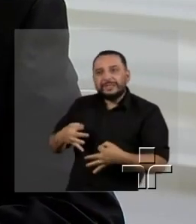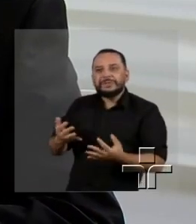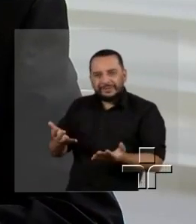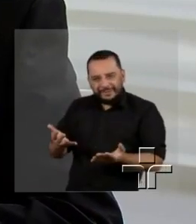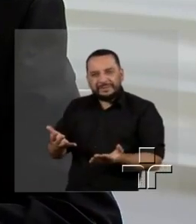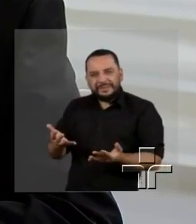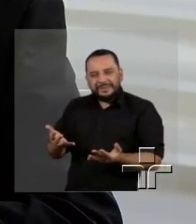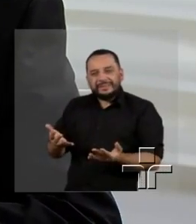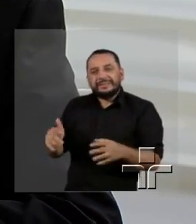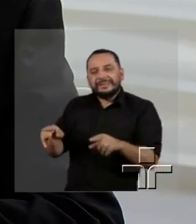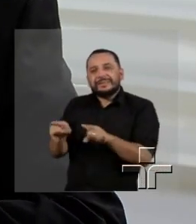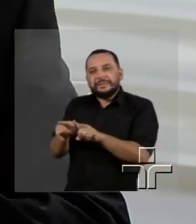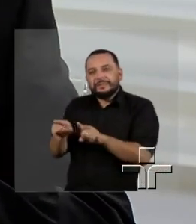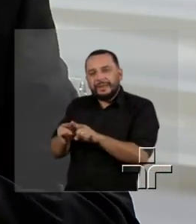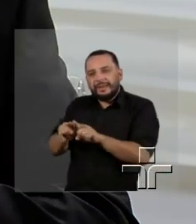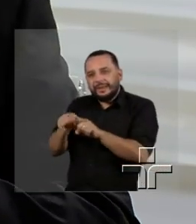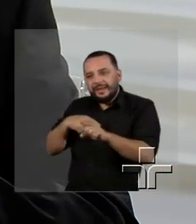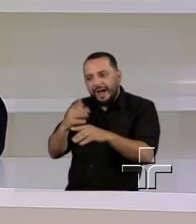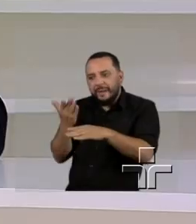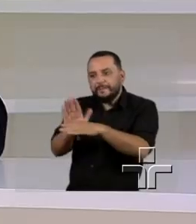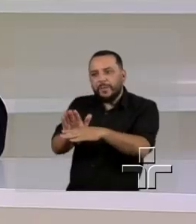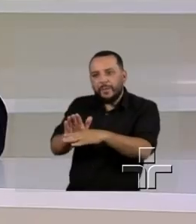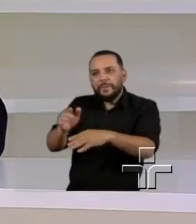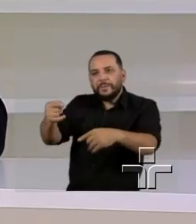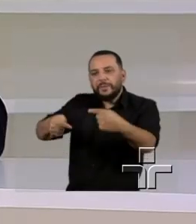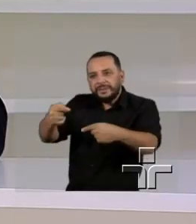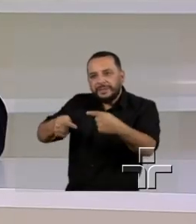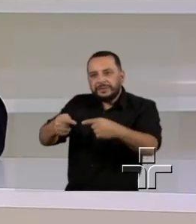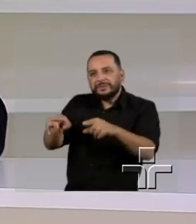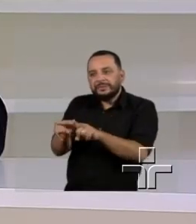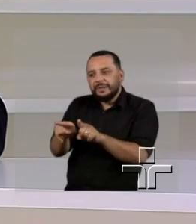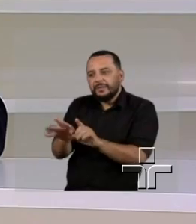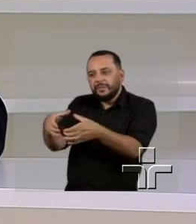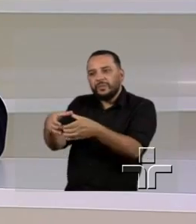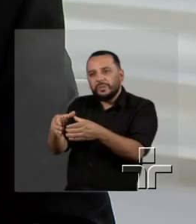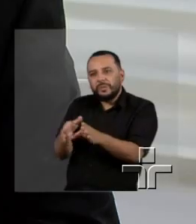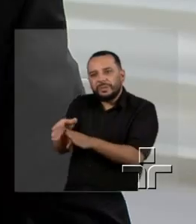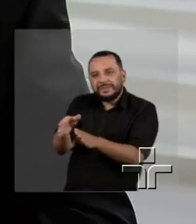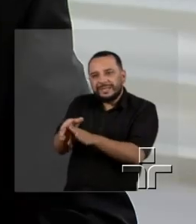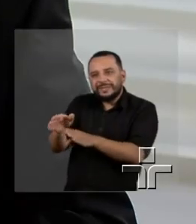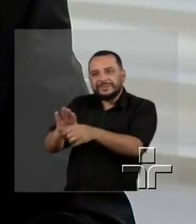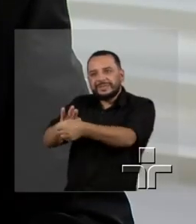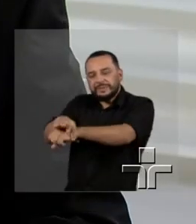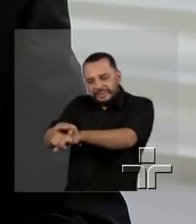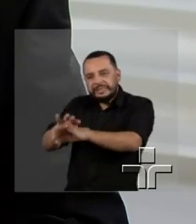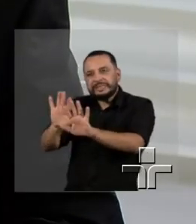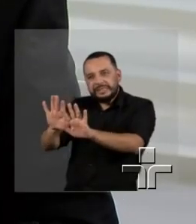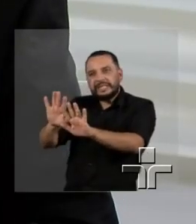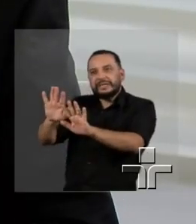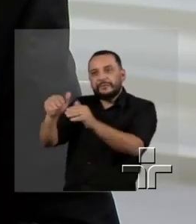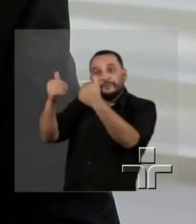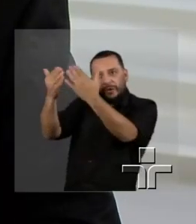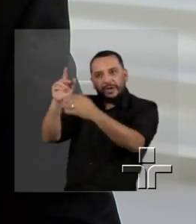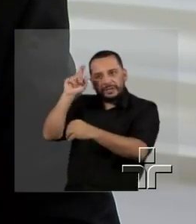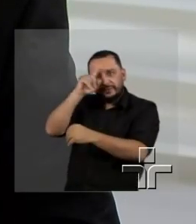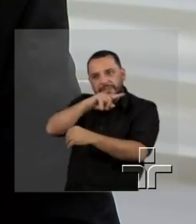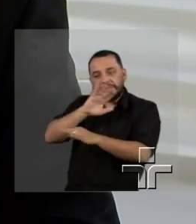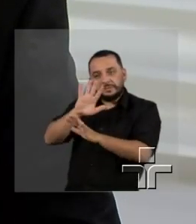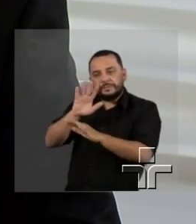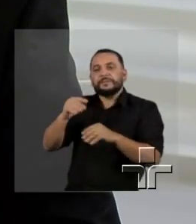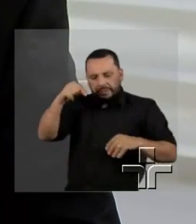também internacional, de várias missões complicadas e tal. Como é que o senhor, tendo passado esses 5 meses e meio no governo, como é que o senhor